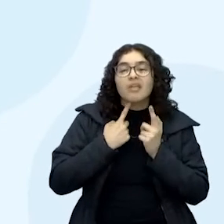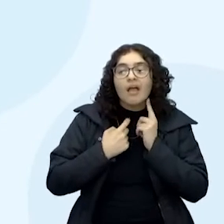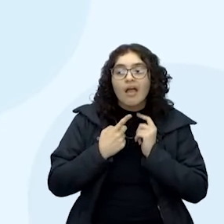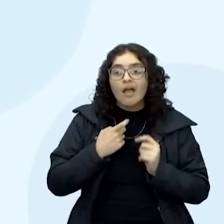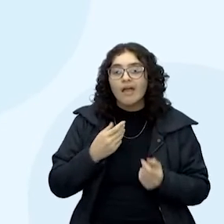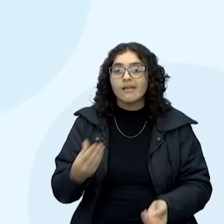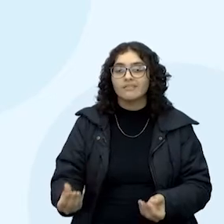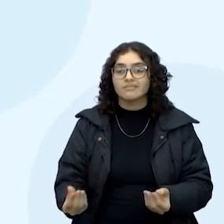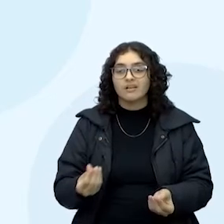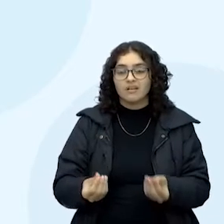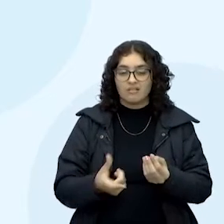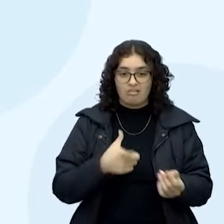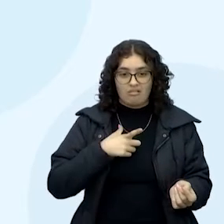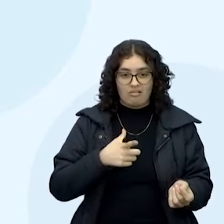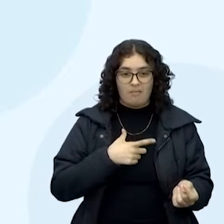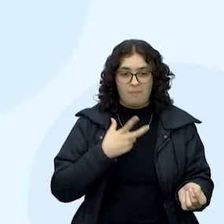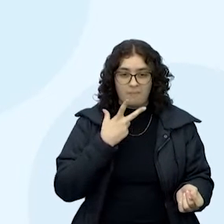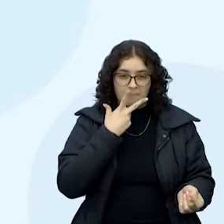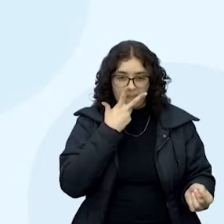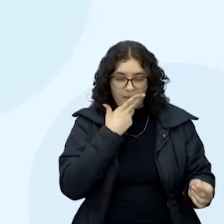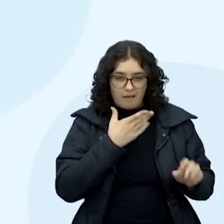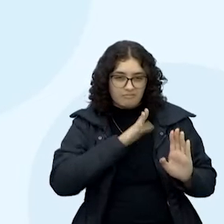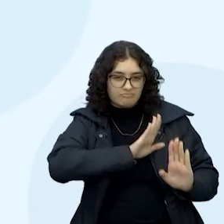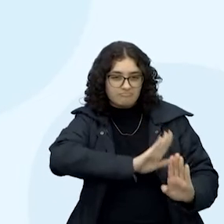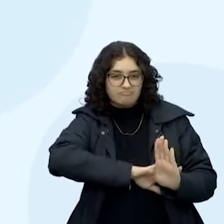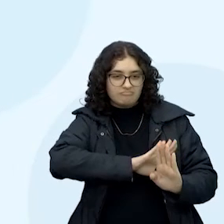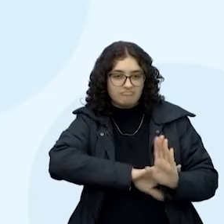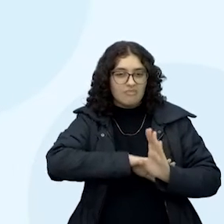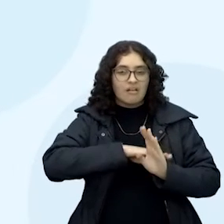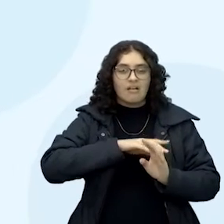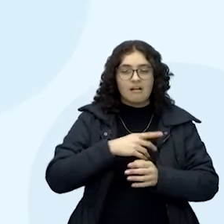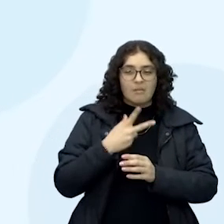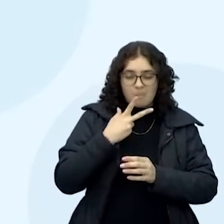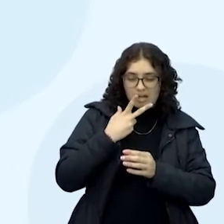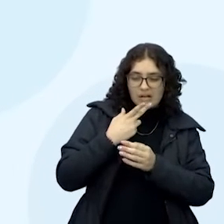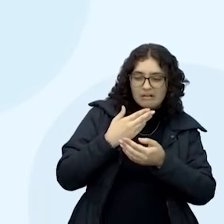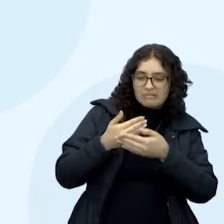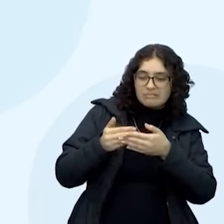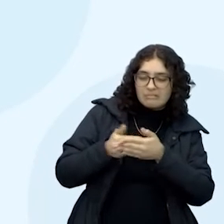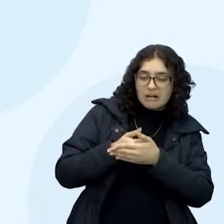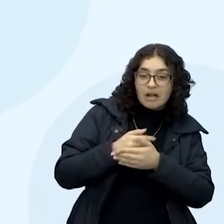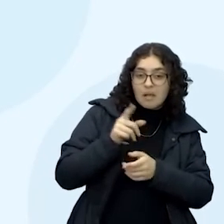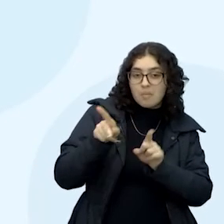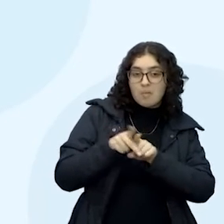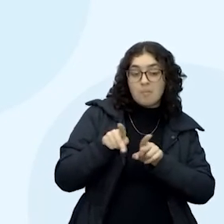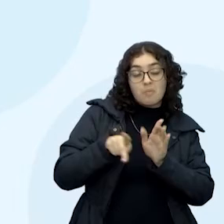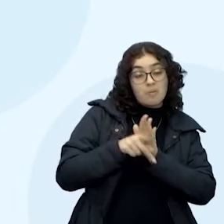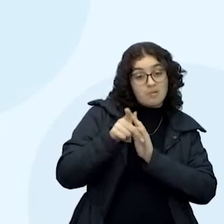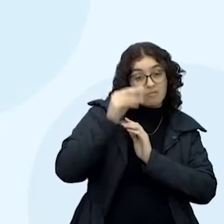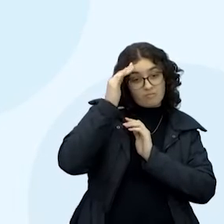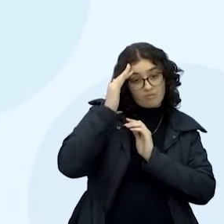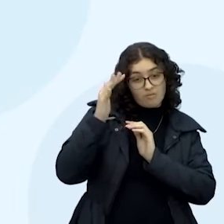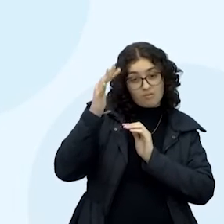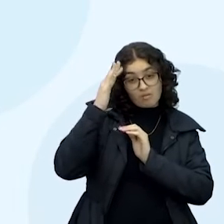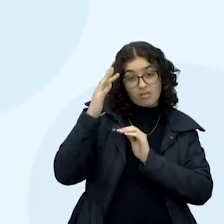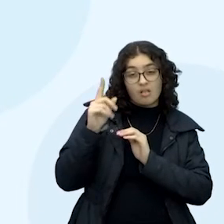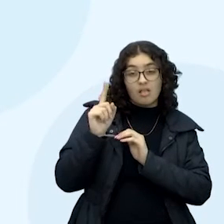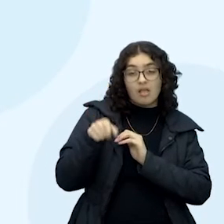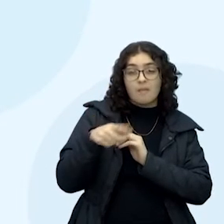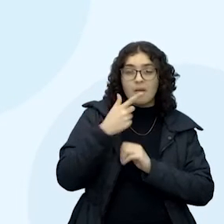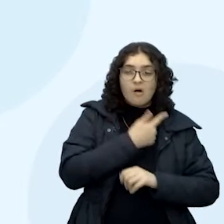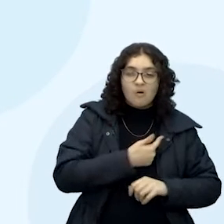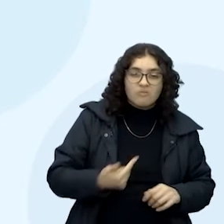seguintes formas que deturpavam a concepção do governo do filósofo, as chamadas formas